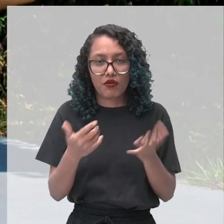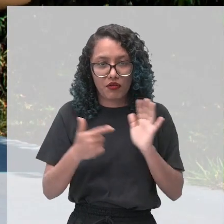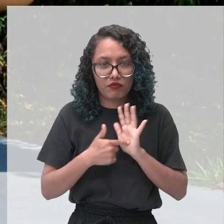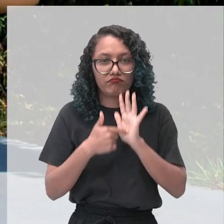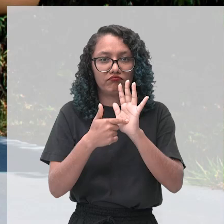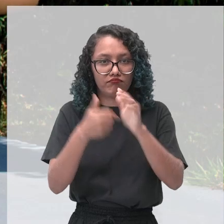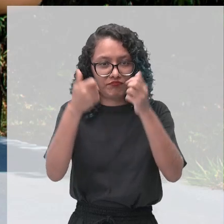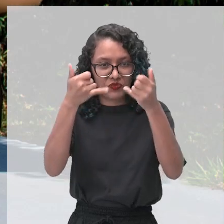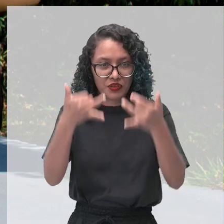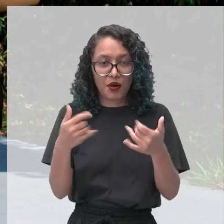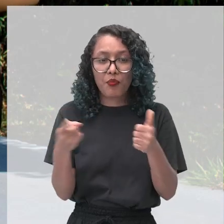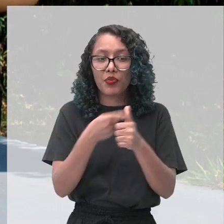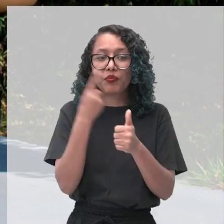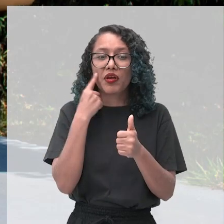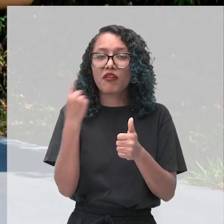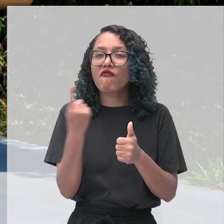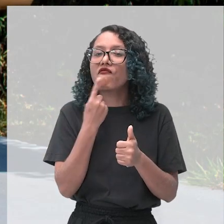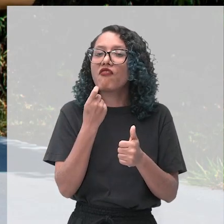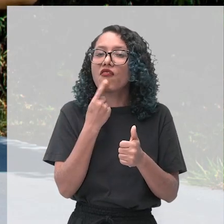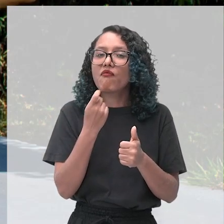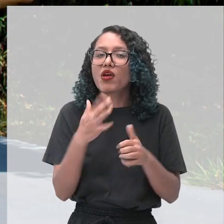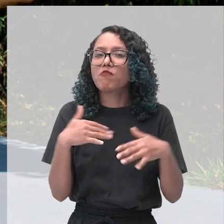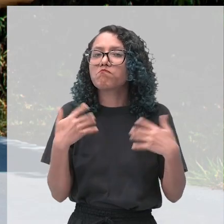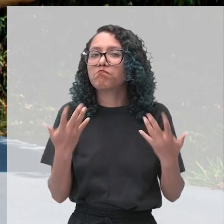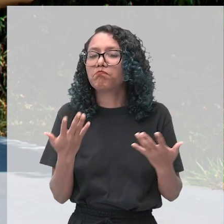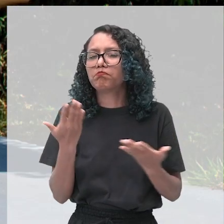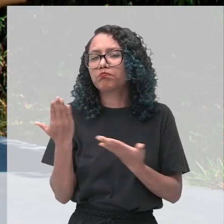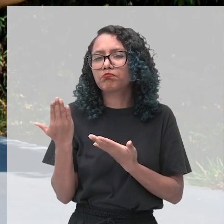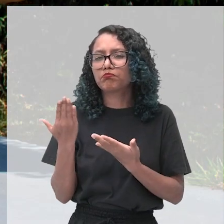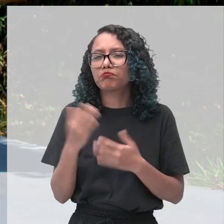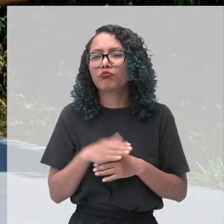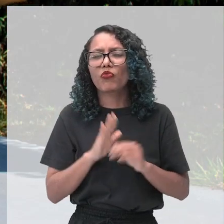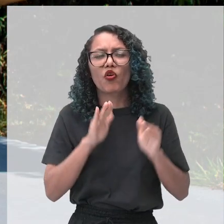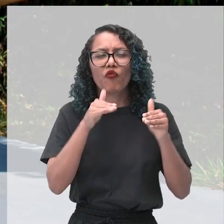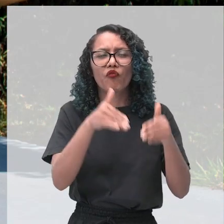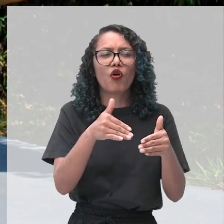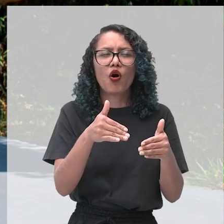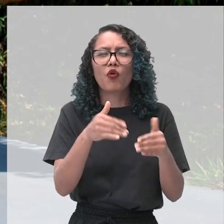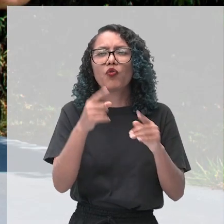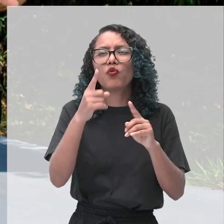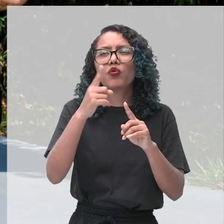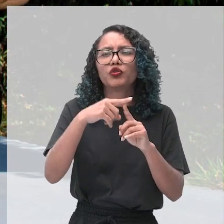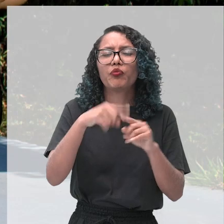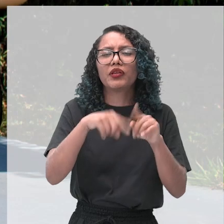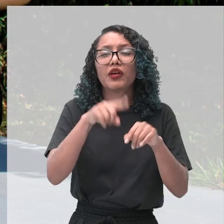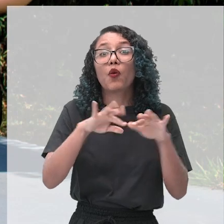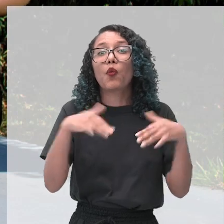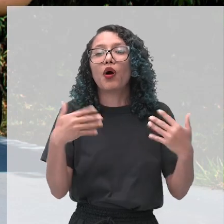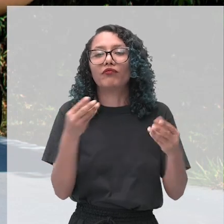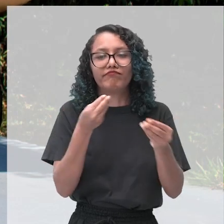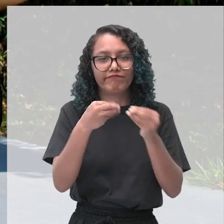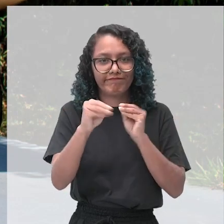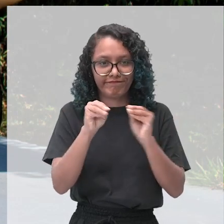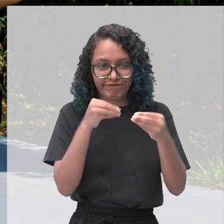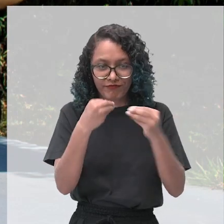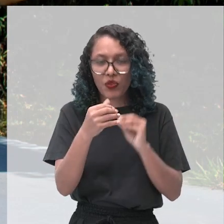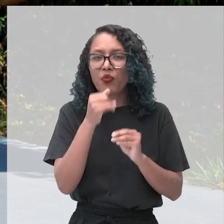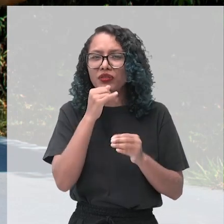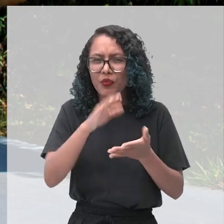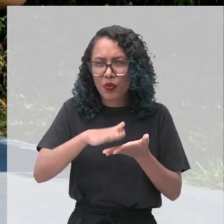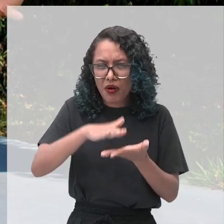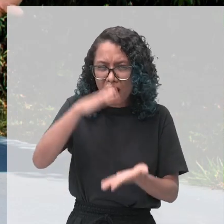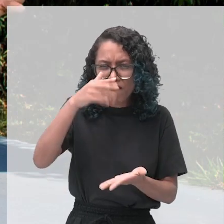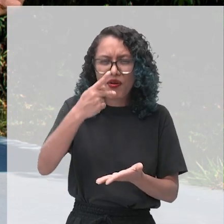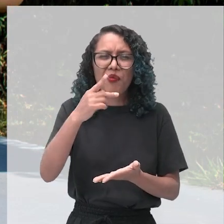temos primeiro o coletor vermelho. O coletor vermelho ele serve para receber resíduos plásticos. Então aquela garrafa PET,